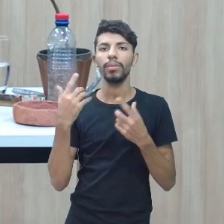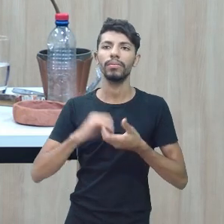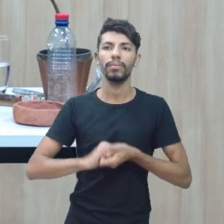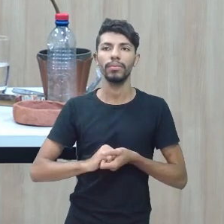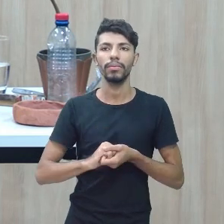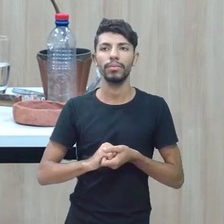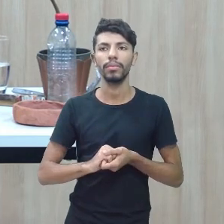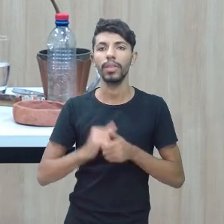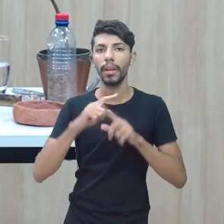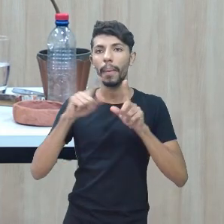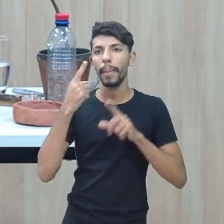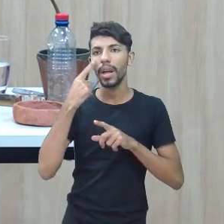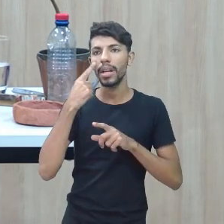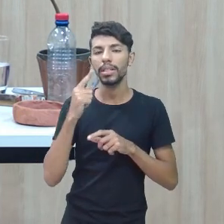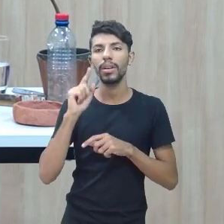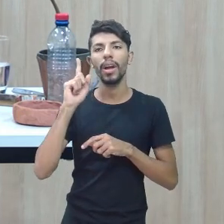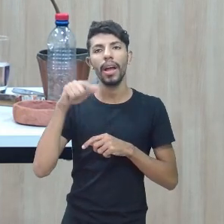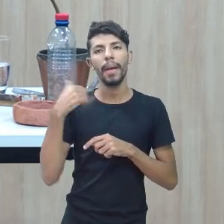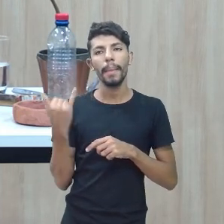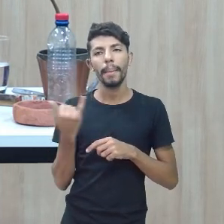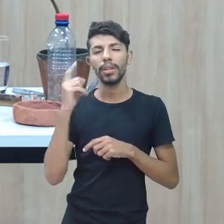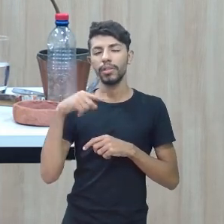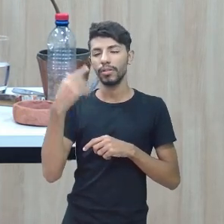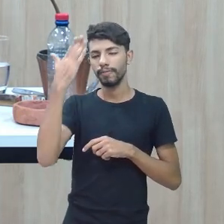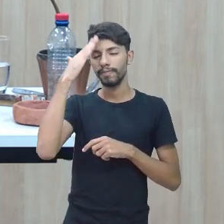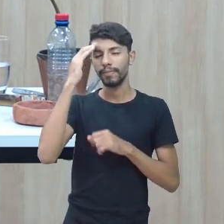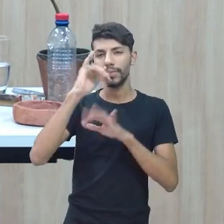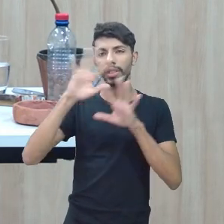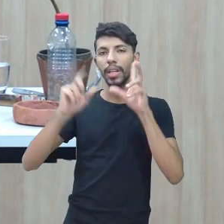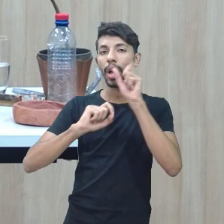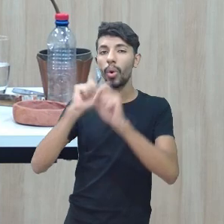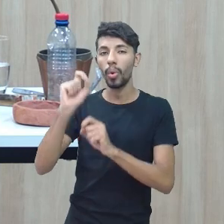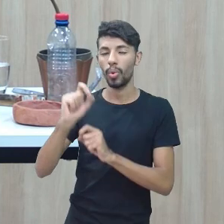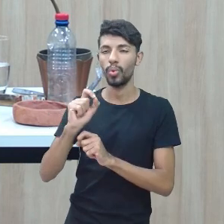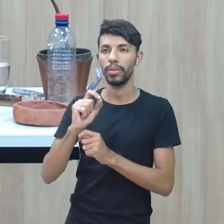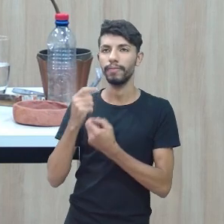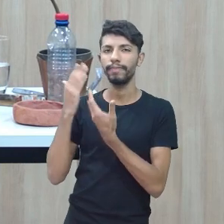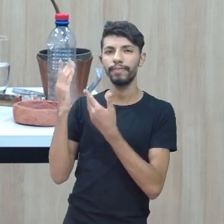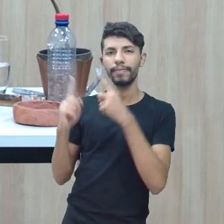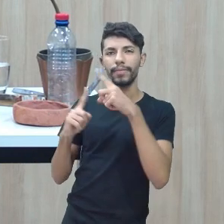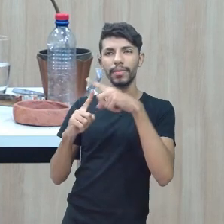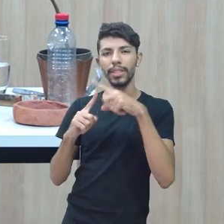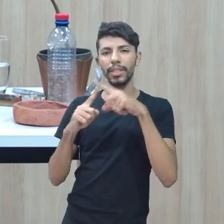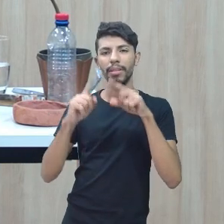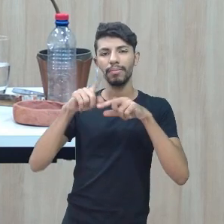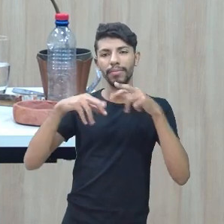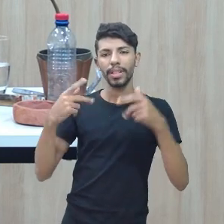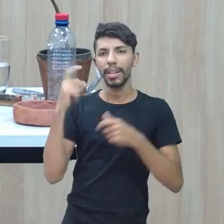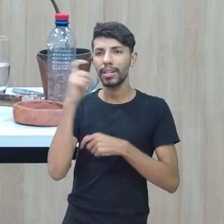Mas vale a pena a gente saber que esse tipo de material sintético ele é